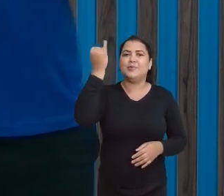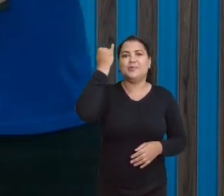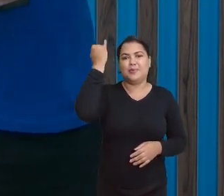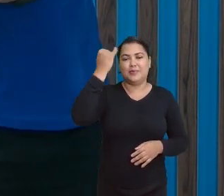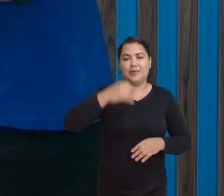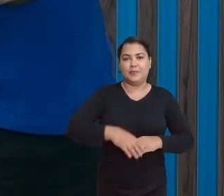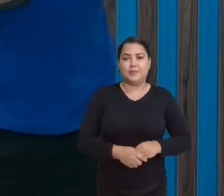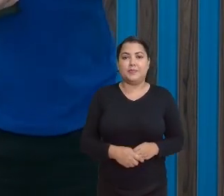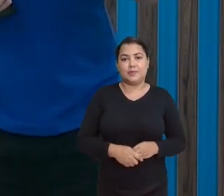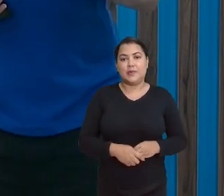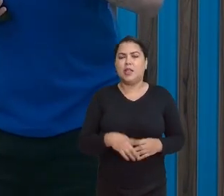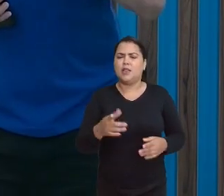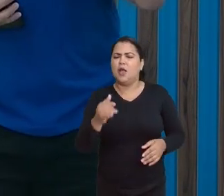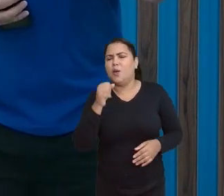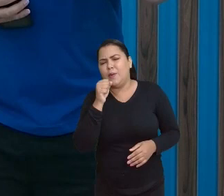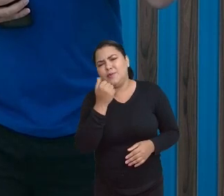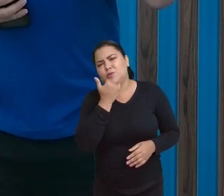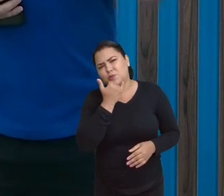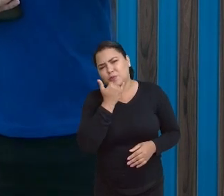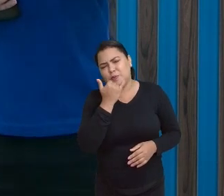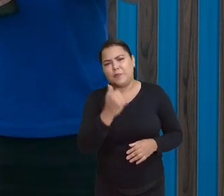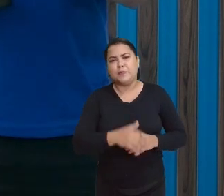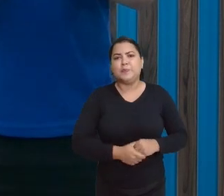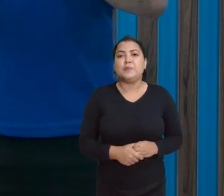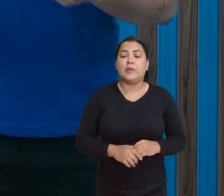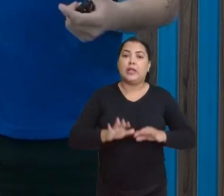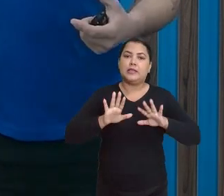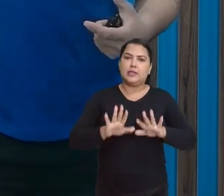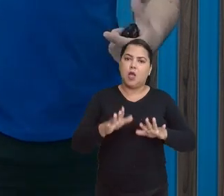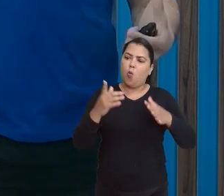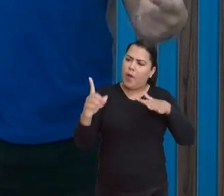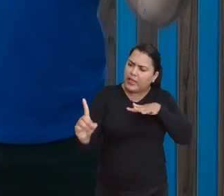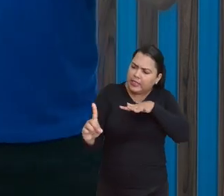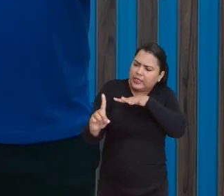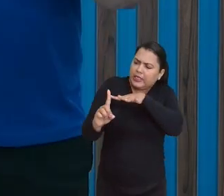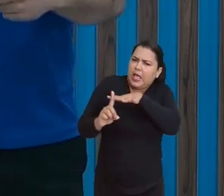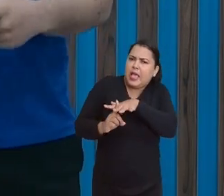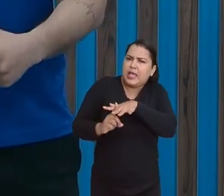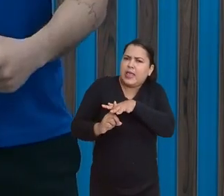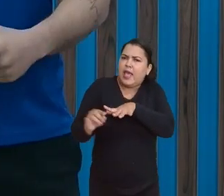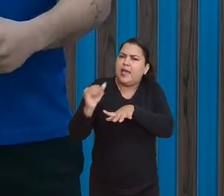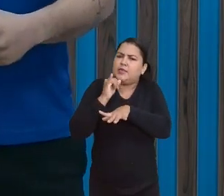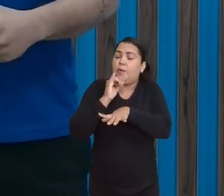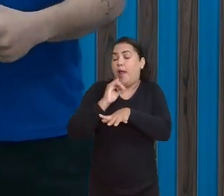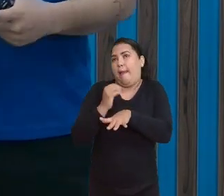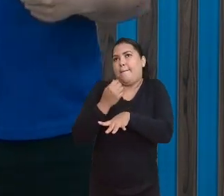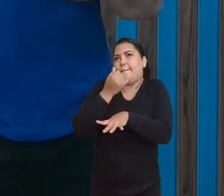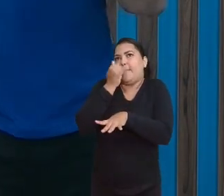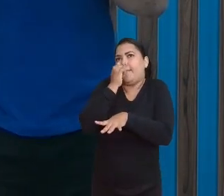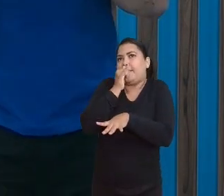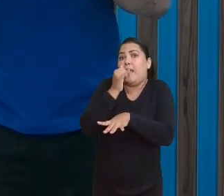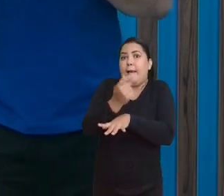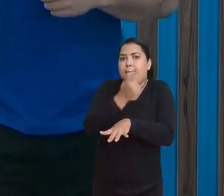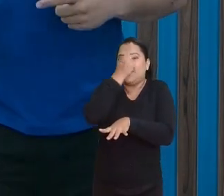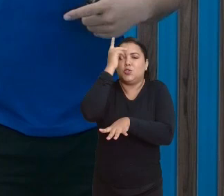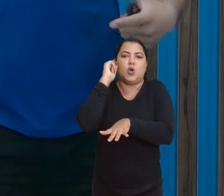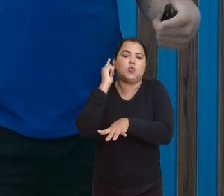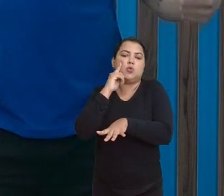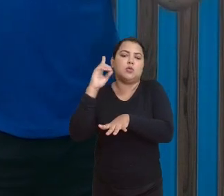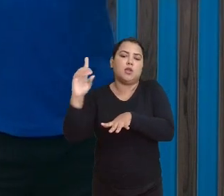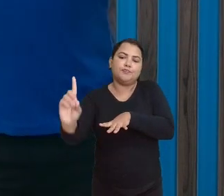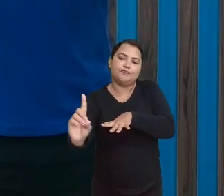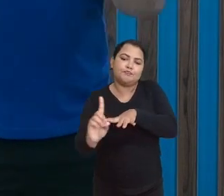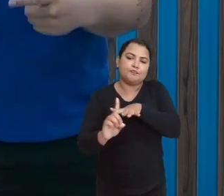porque, desculpa, integrar, a gente só coloca ele nesse meio. Inclusão, a